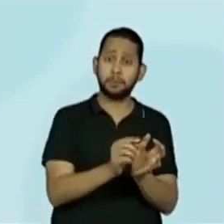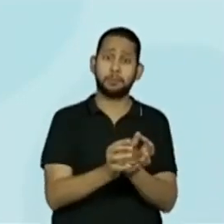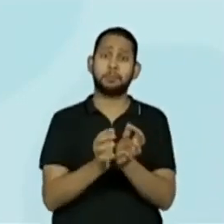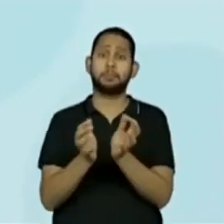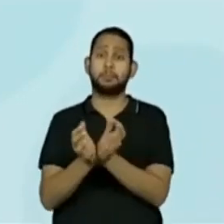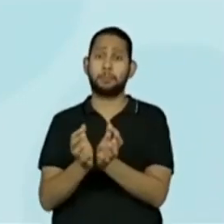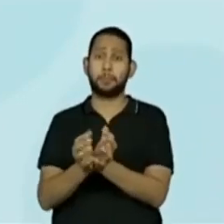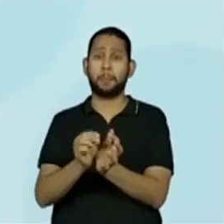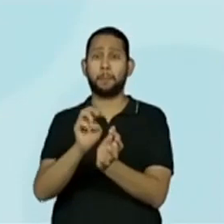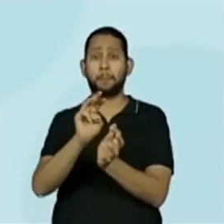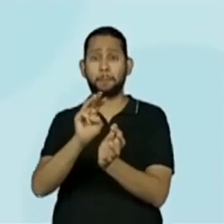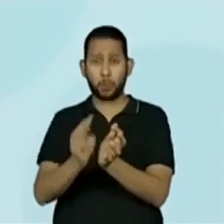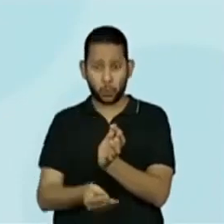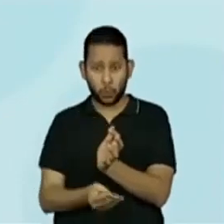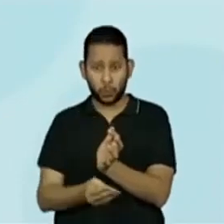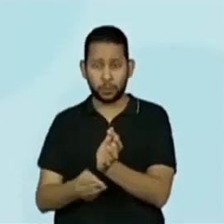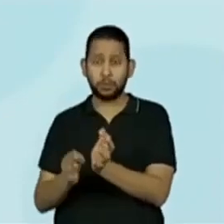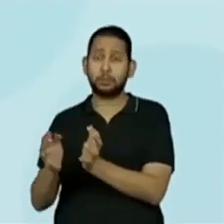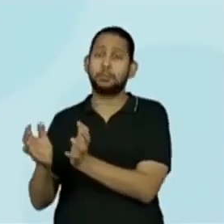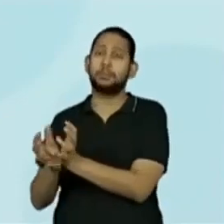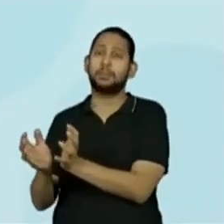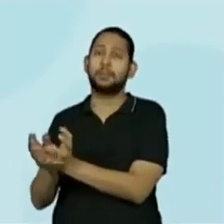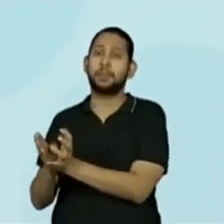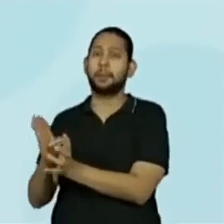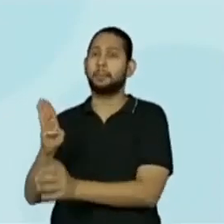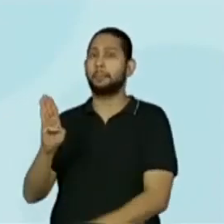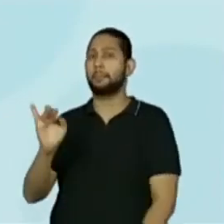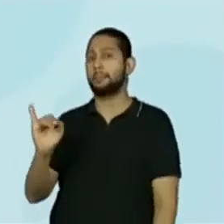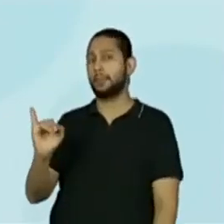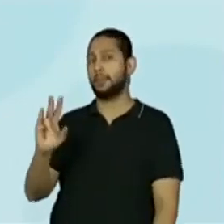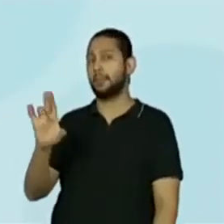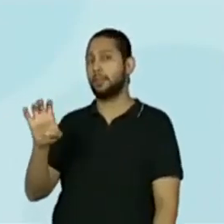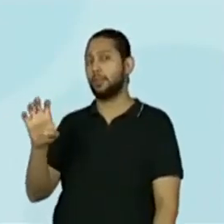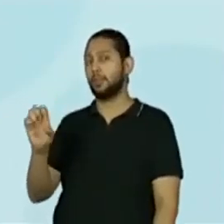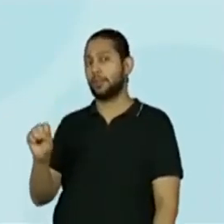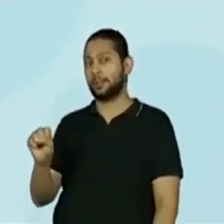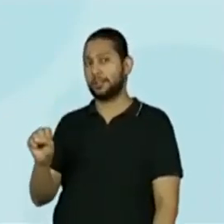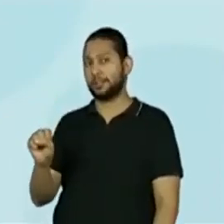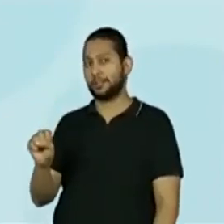e a minha unidade dos bilhões. Portanto,